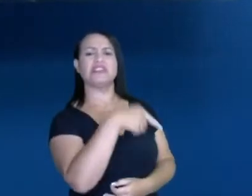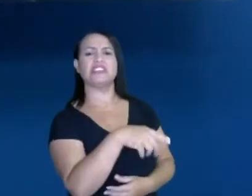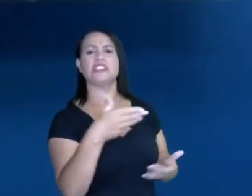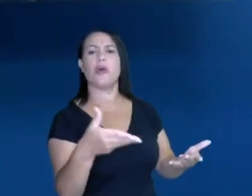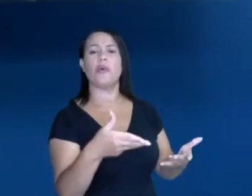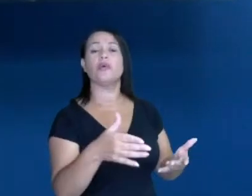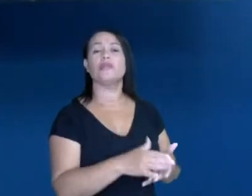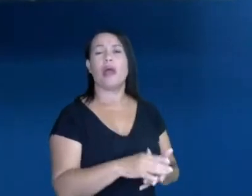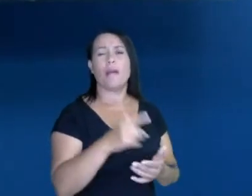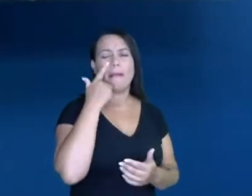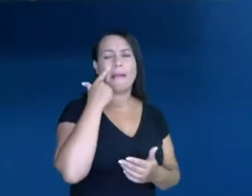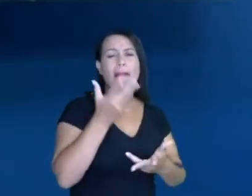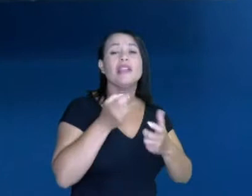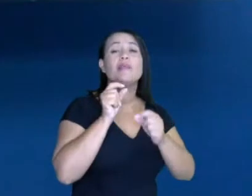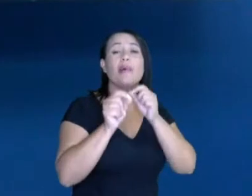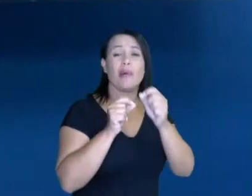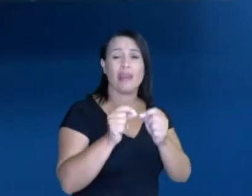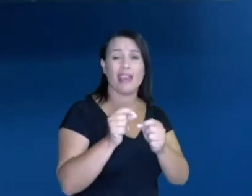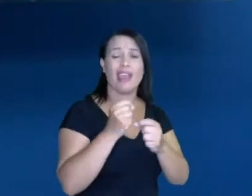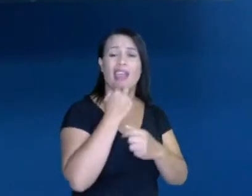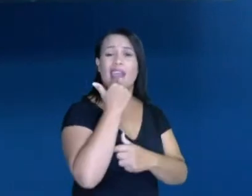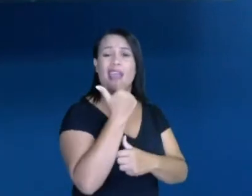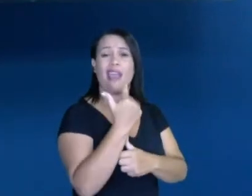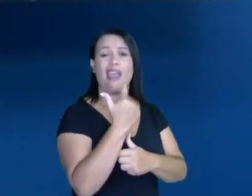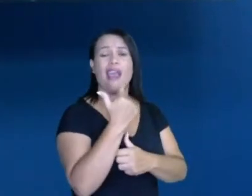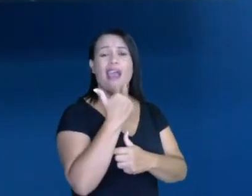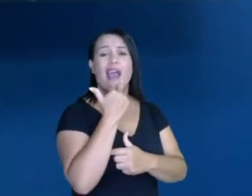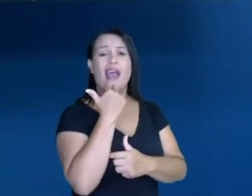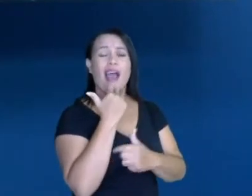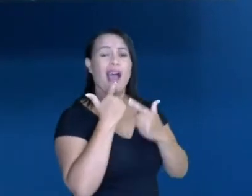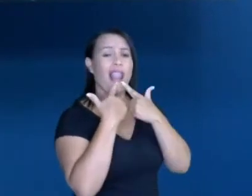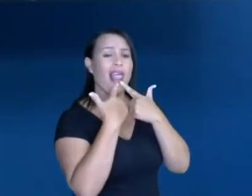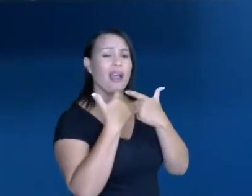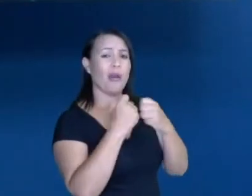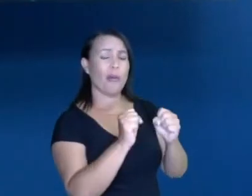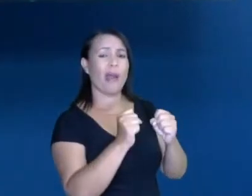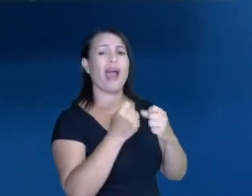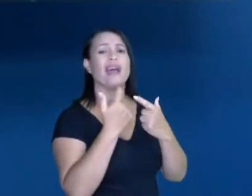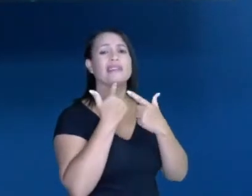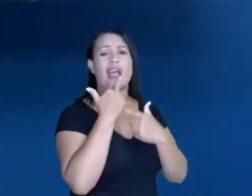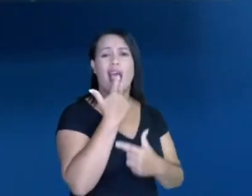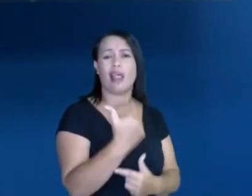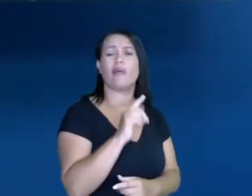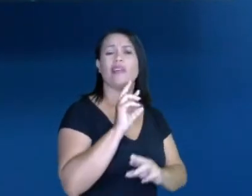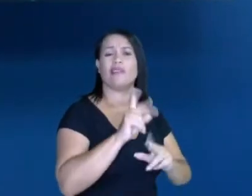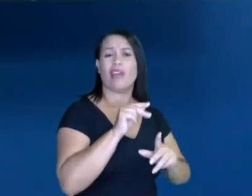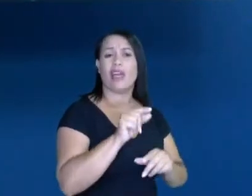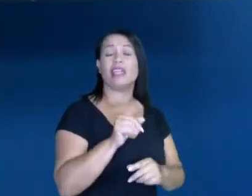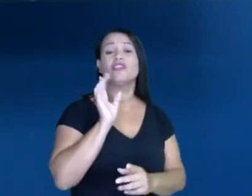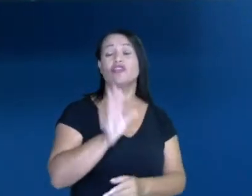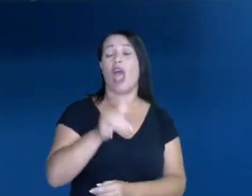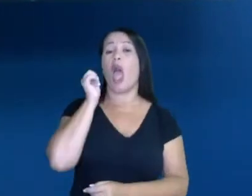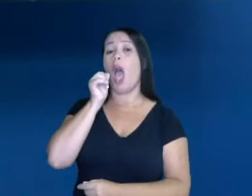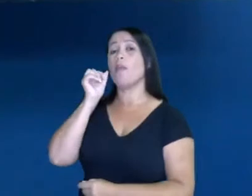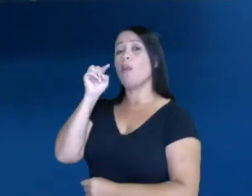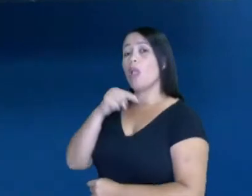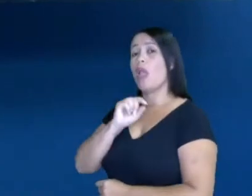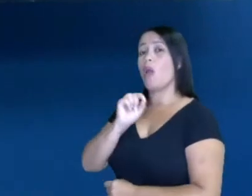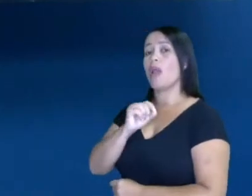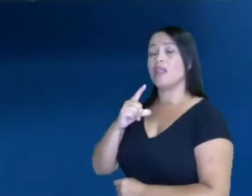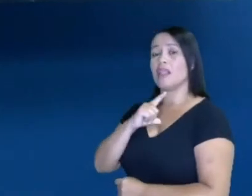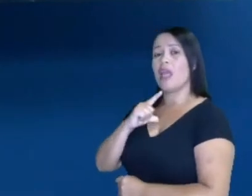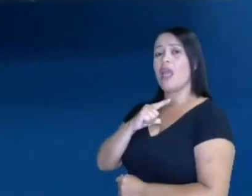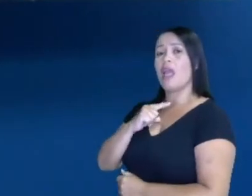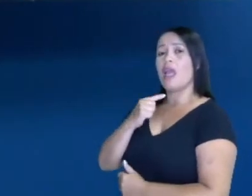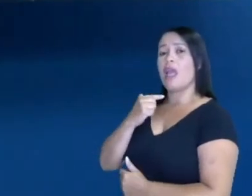que a linguagem ela é mais incisiva, ela é mais objetiva, ela é mais cheia de gírias, ela é mais despojada. Já a mulher, ela tem uma